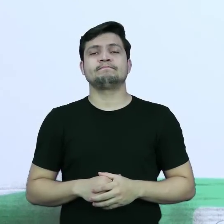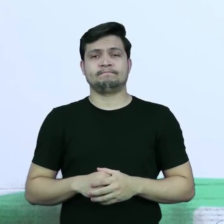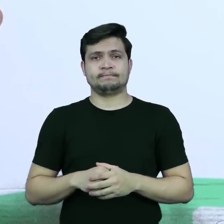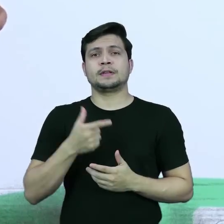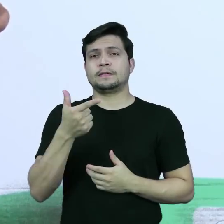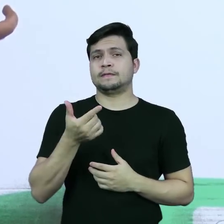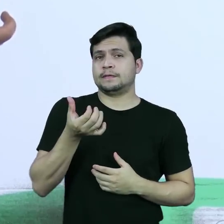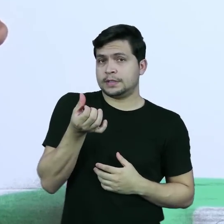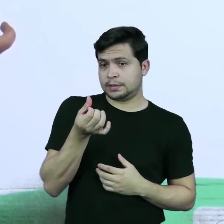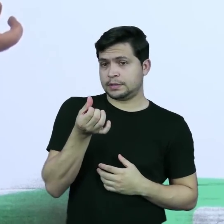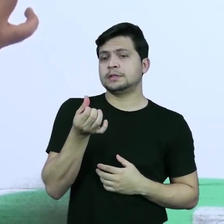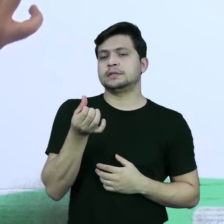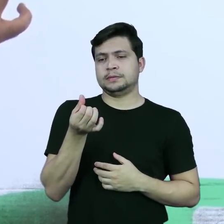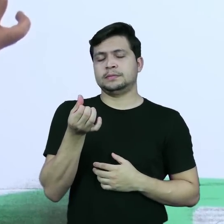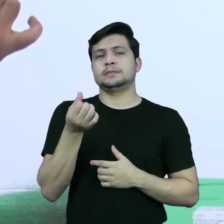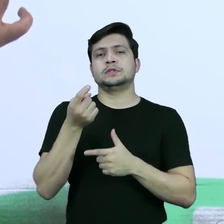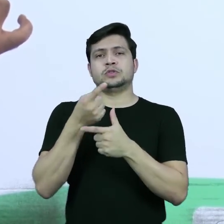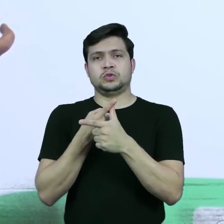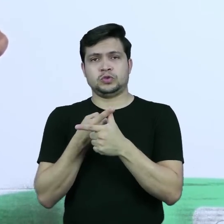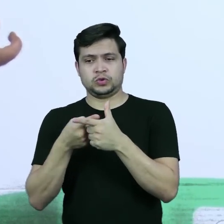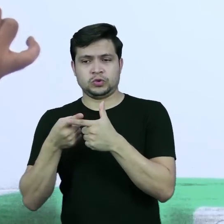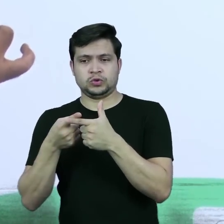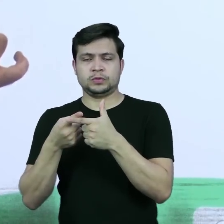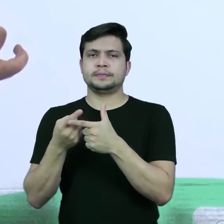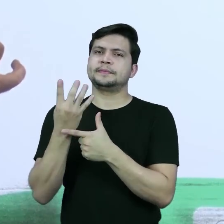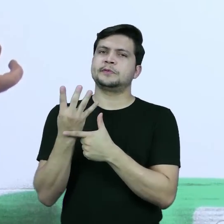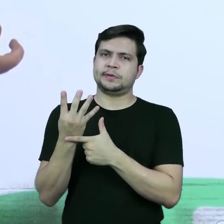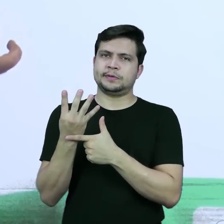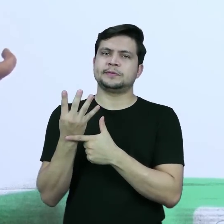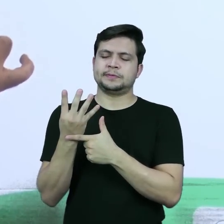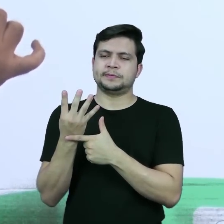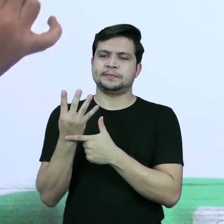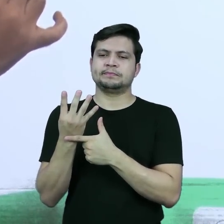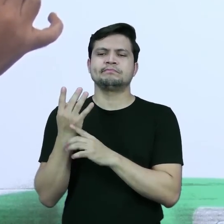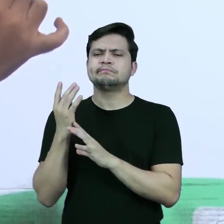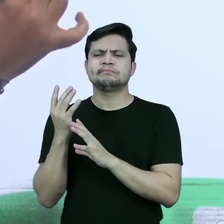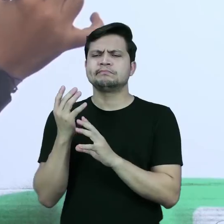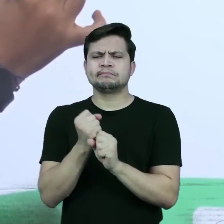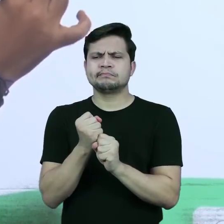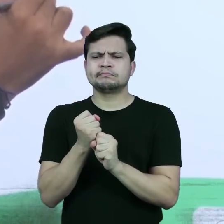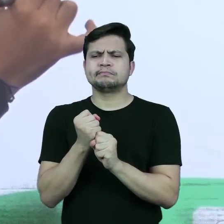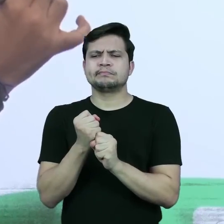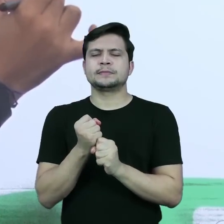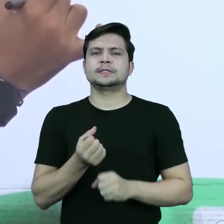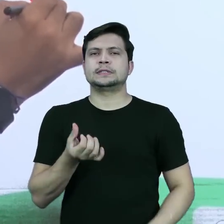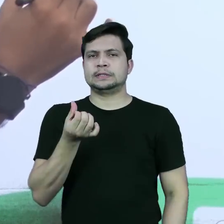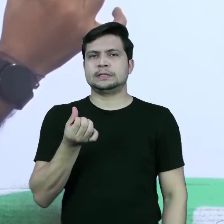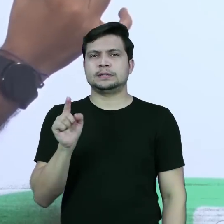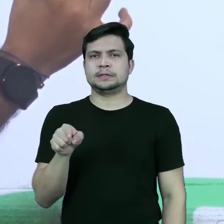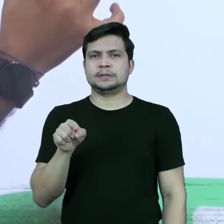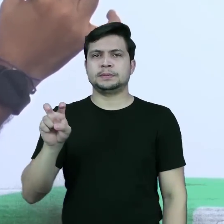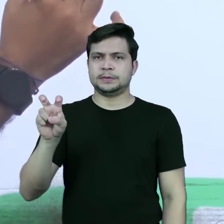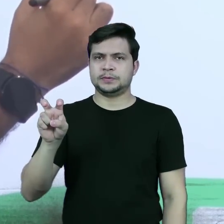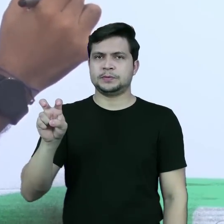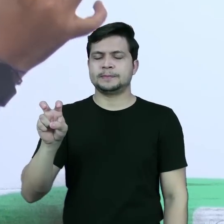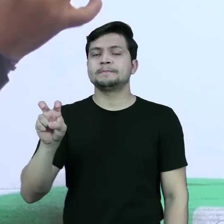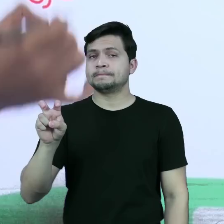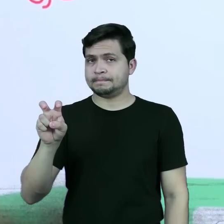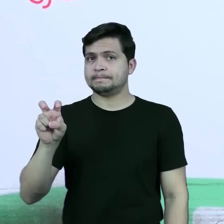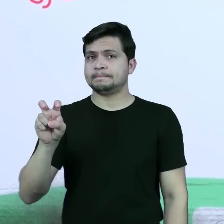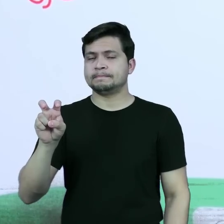4 valores. Então a nossa média aritmética vai ser dada por a soma dos valores,